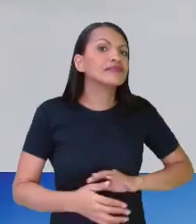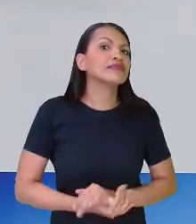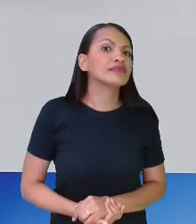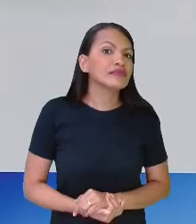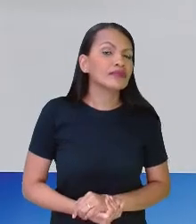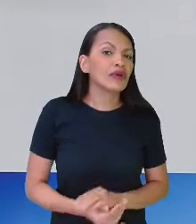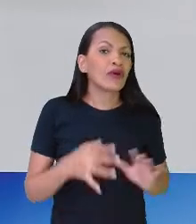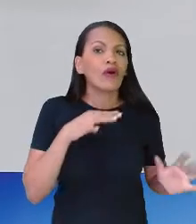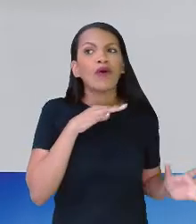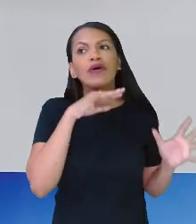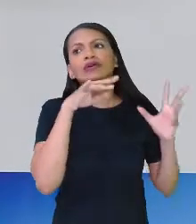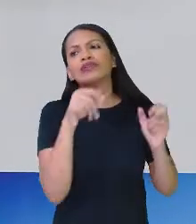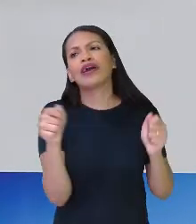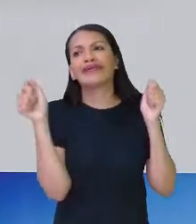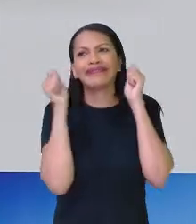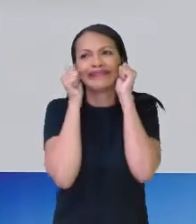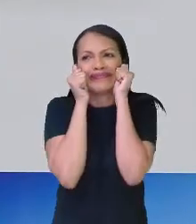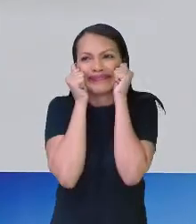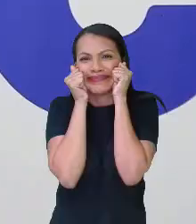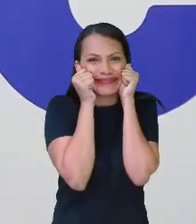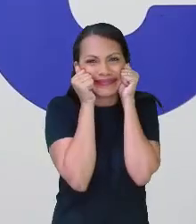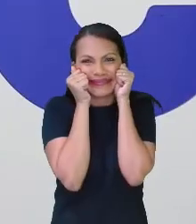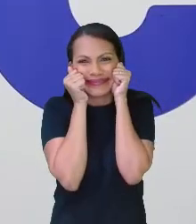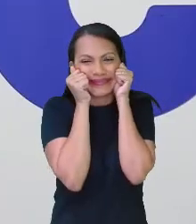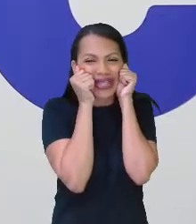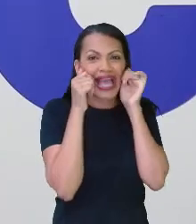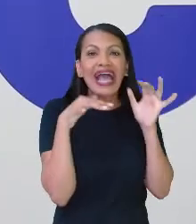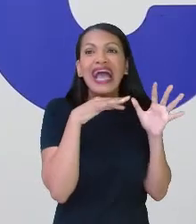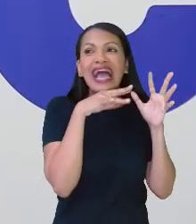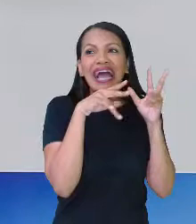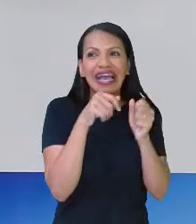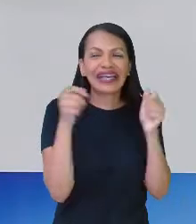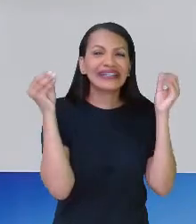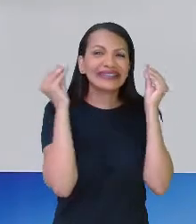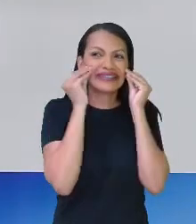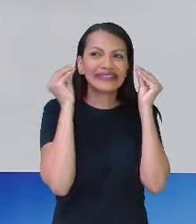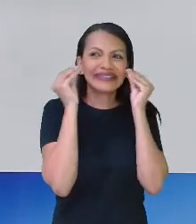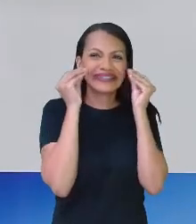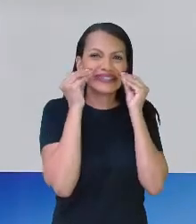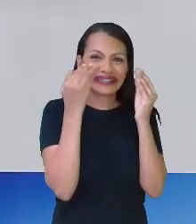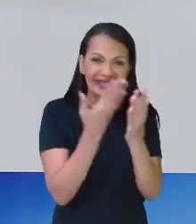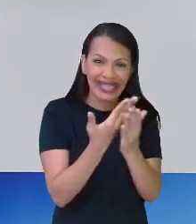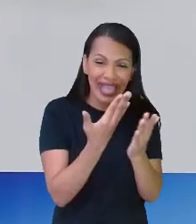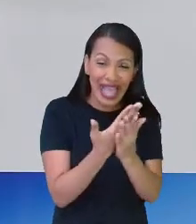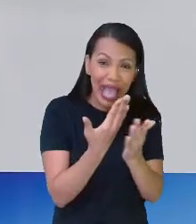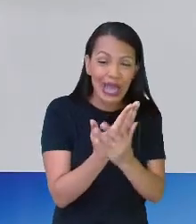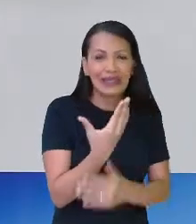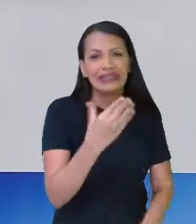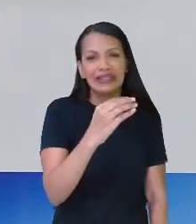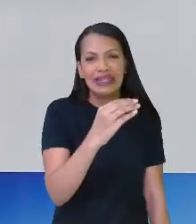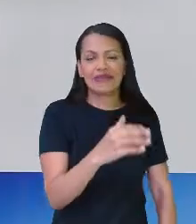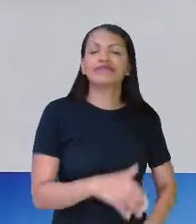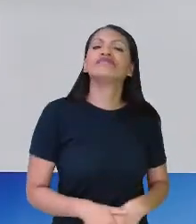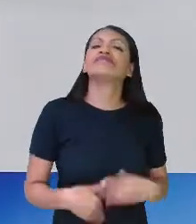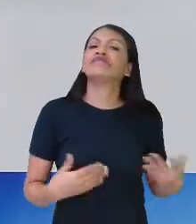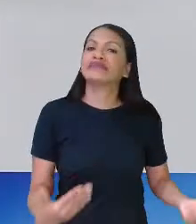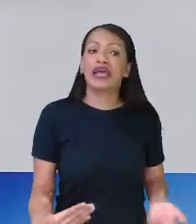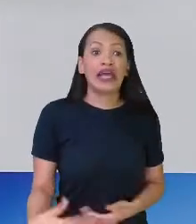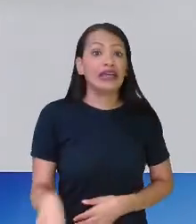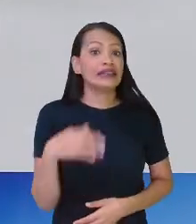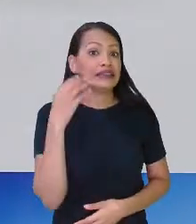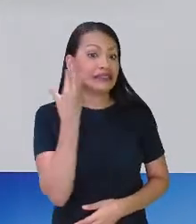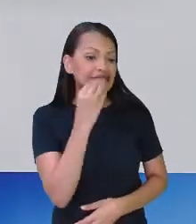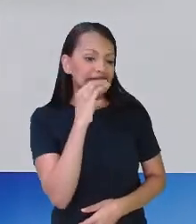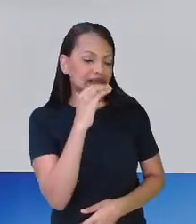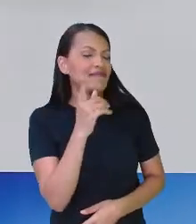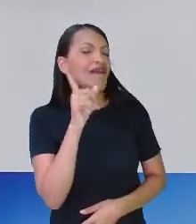Os bichinhos fofinhos que é na aula de Ah, quê? tão fofinho, mas é aula de ciências, gente. Ciências é na sexta,